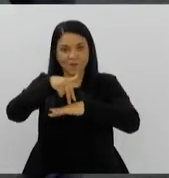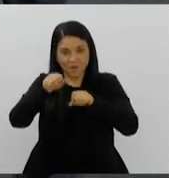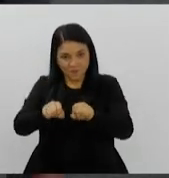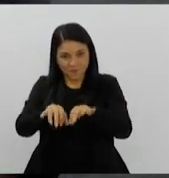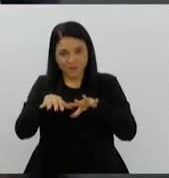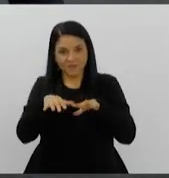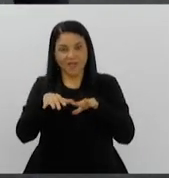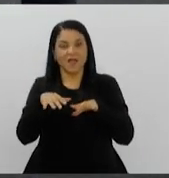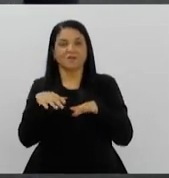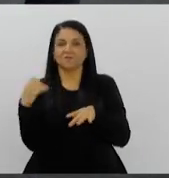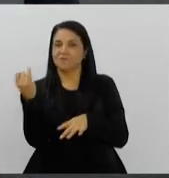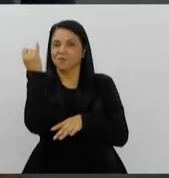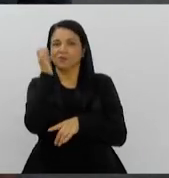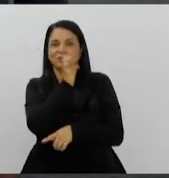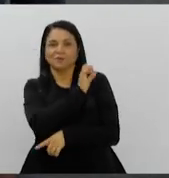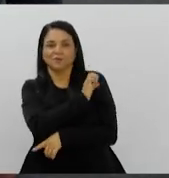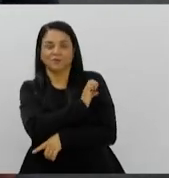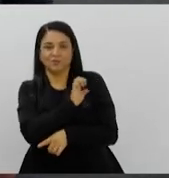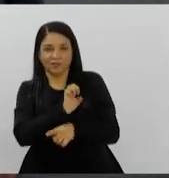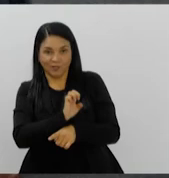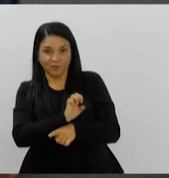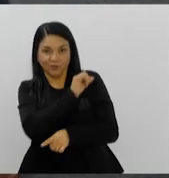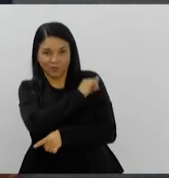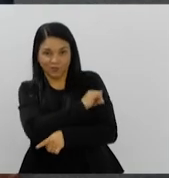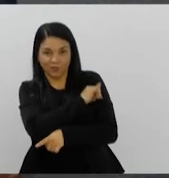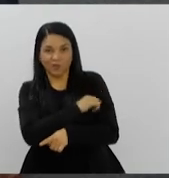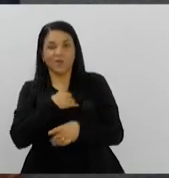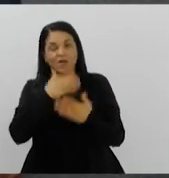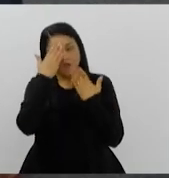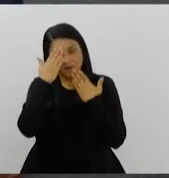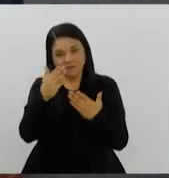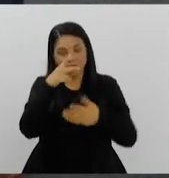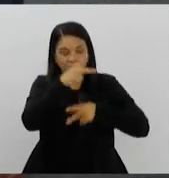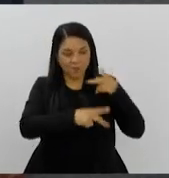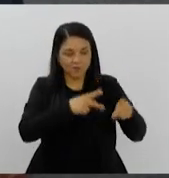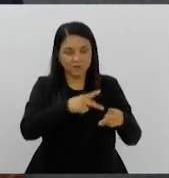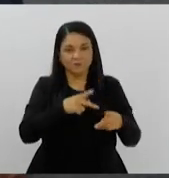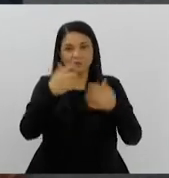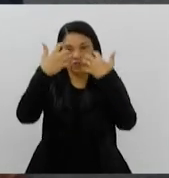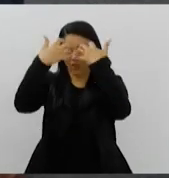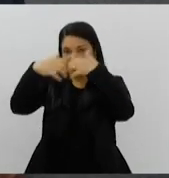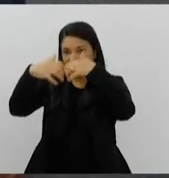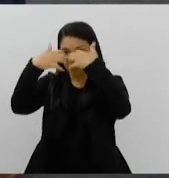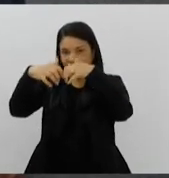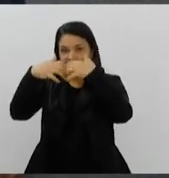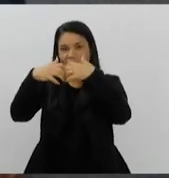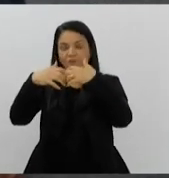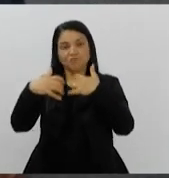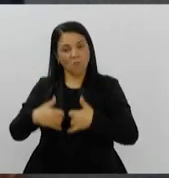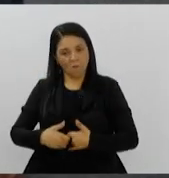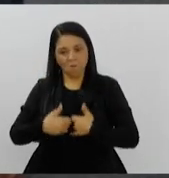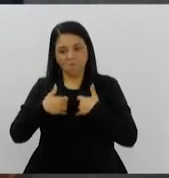Janeiro, exaltar o nome dele e agradecer a população da minha cidade, Teresópolis, por ter me honrado com